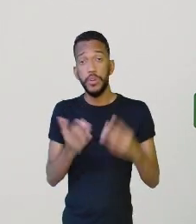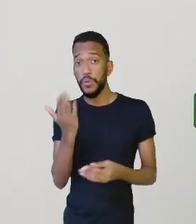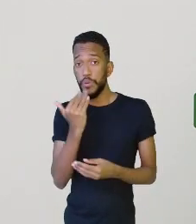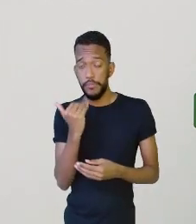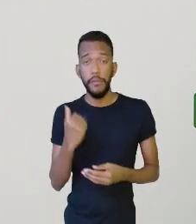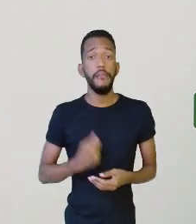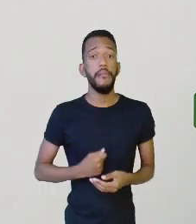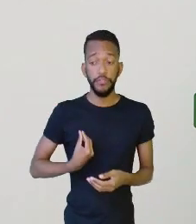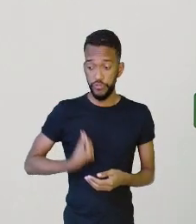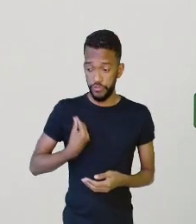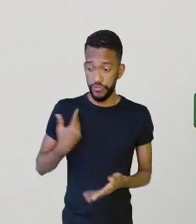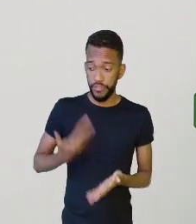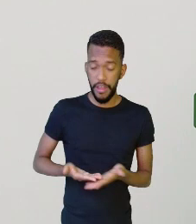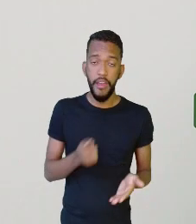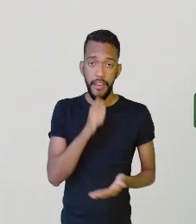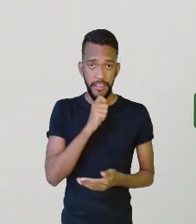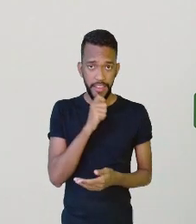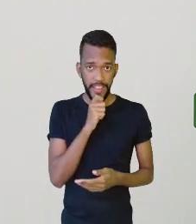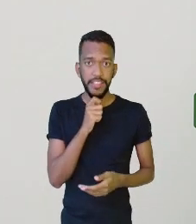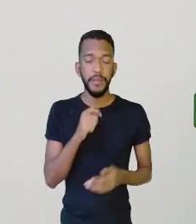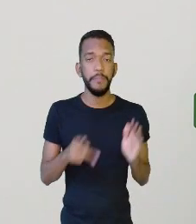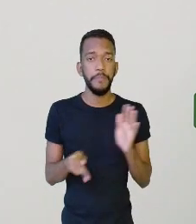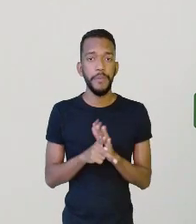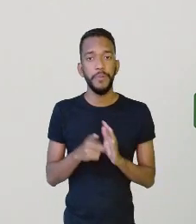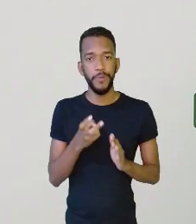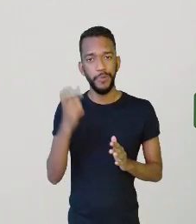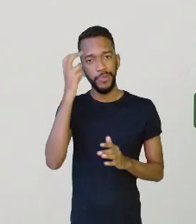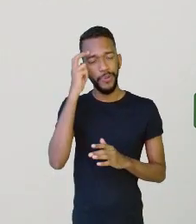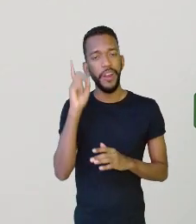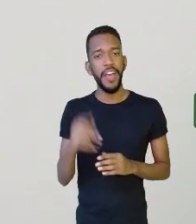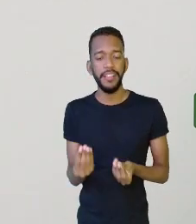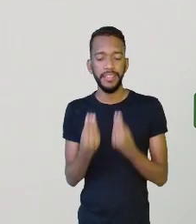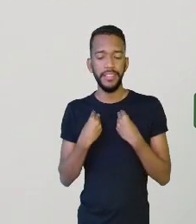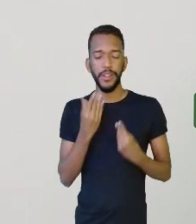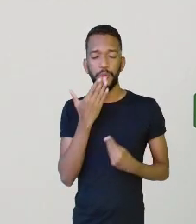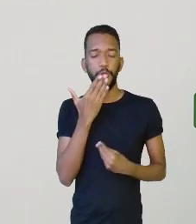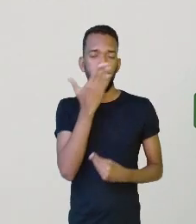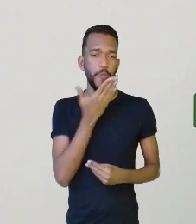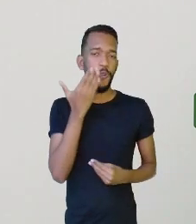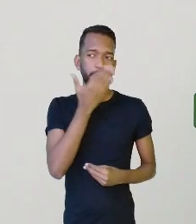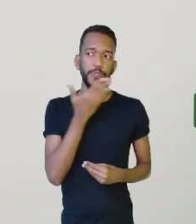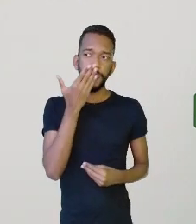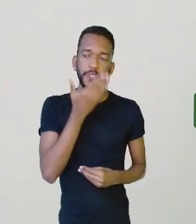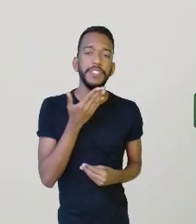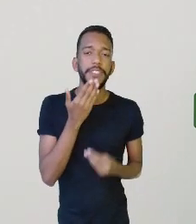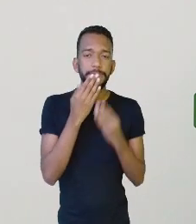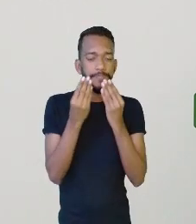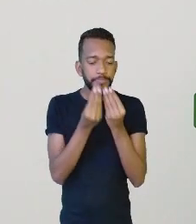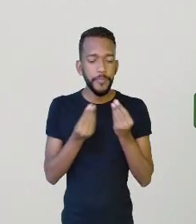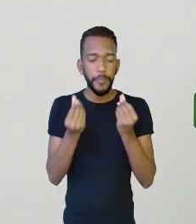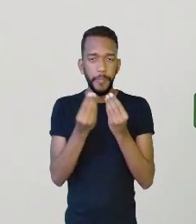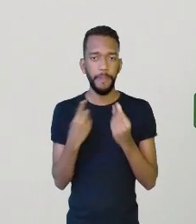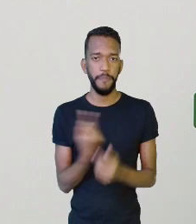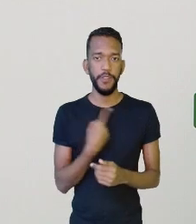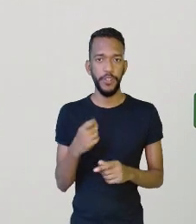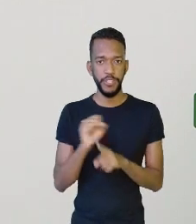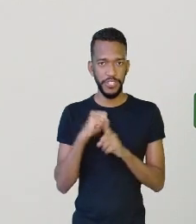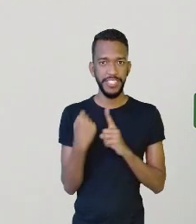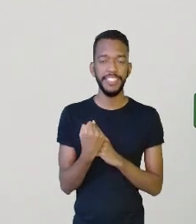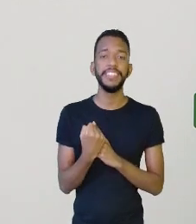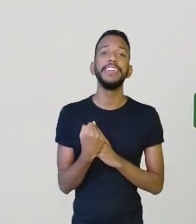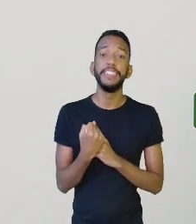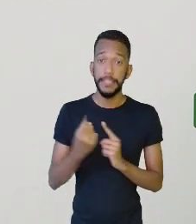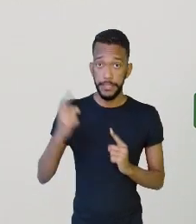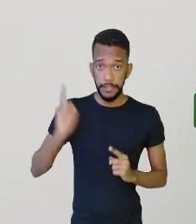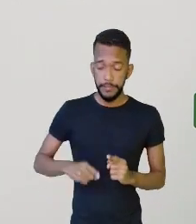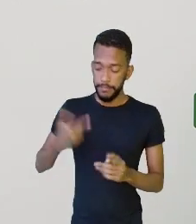nossa cultura e que tem que é doce, que tem o açúcar, e tem isso para a nossa sociedade. Então, são